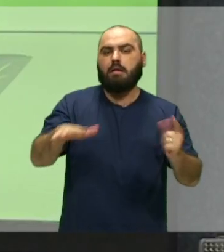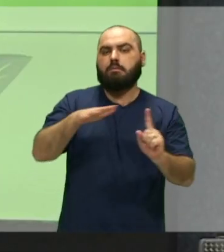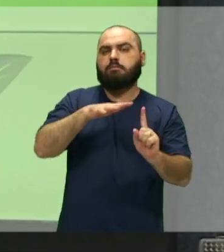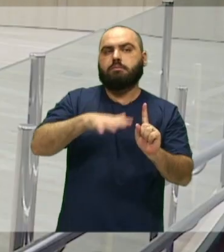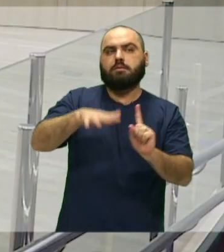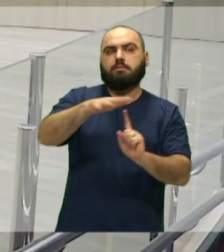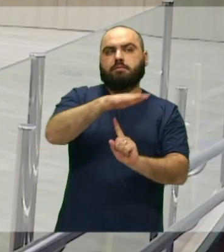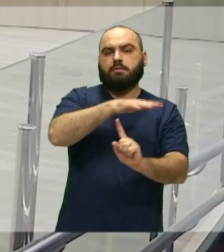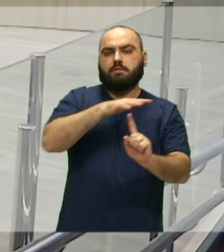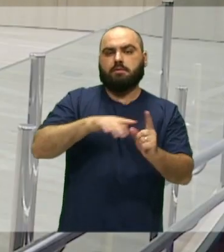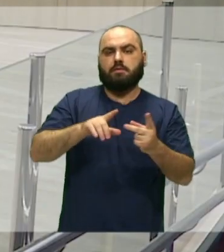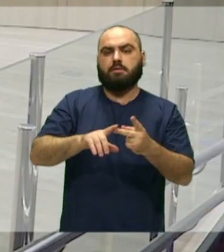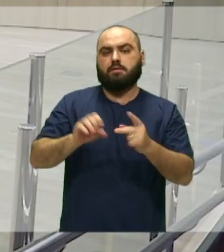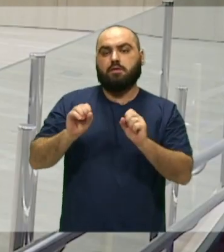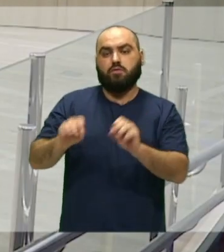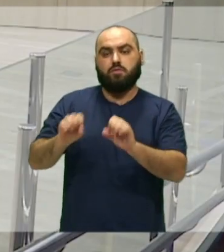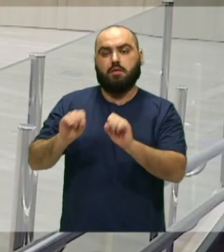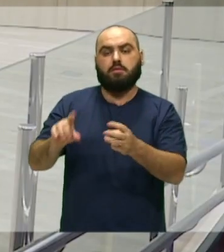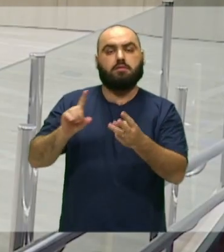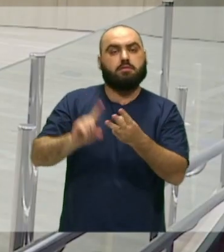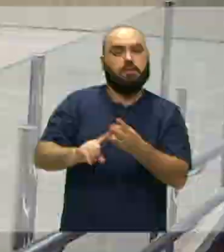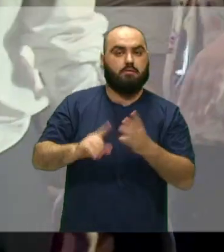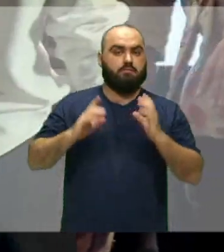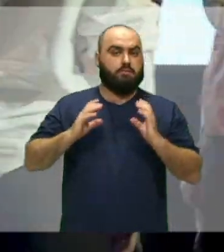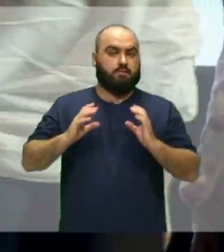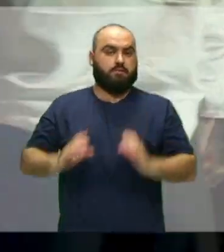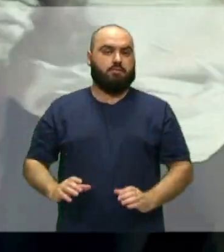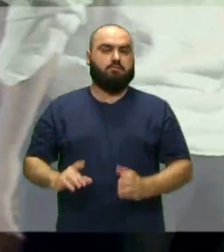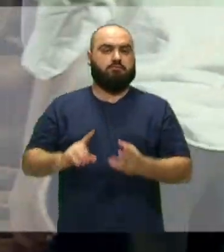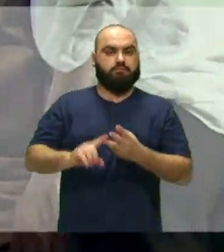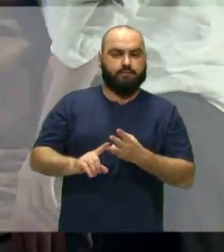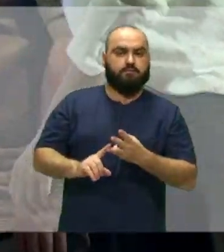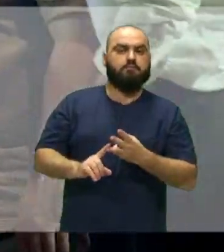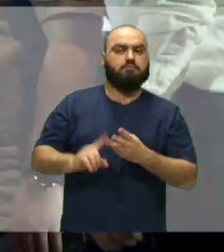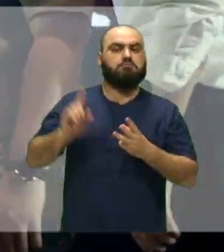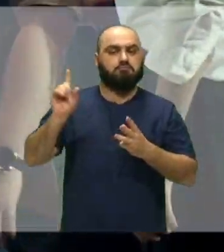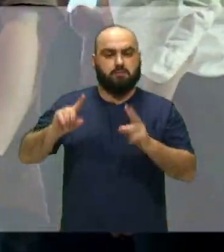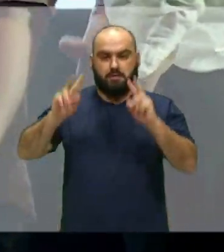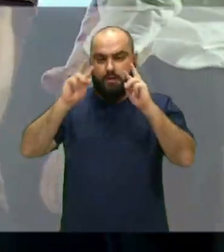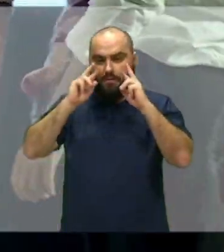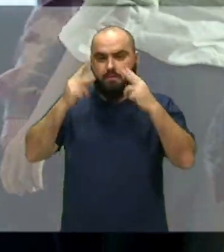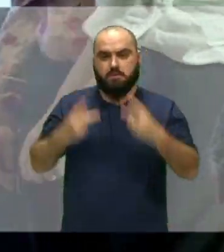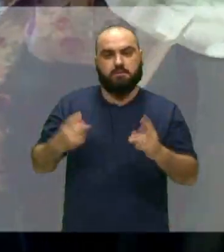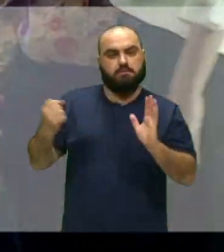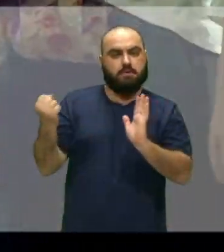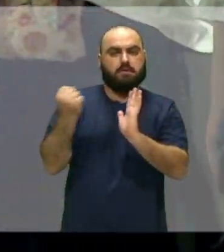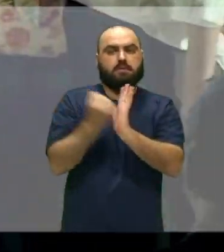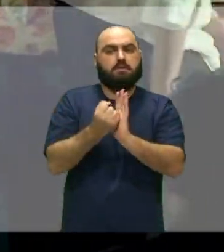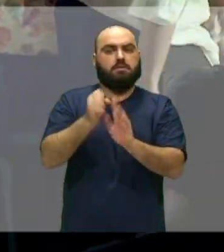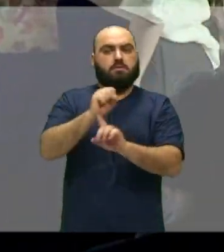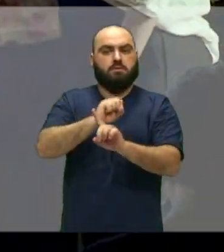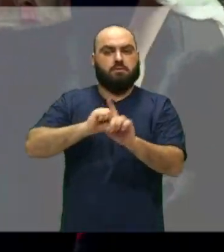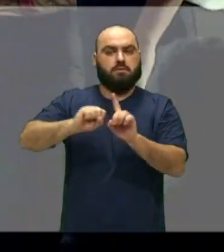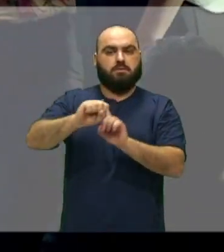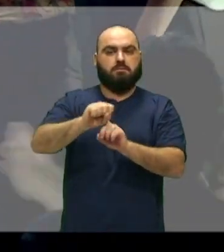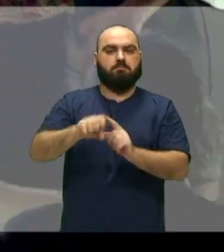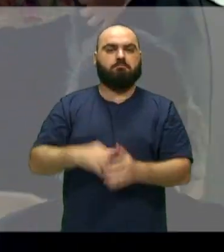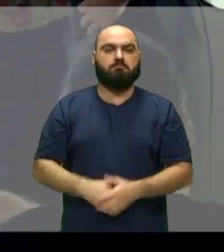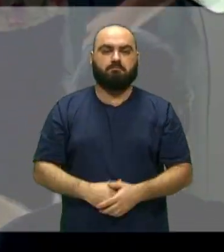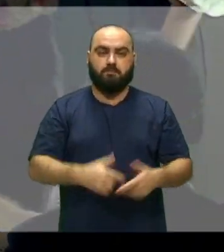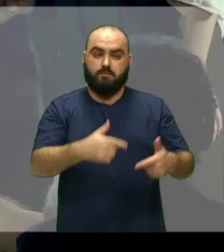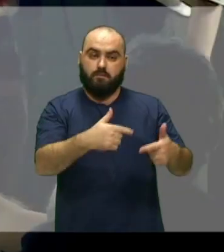ambiente educação e cidadania foram reconhecidos pelo selo social a atuação do